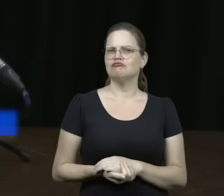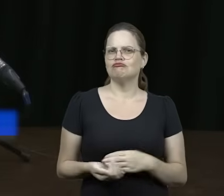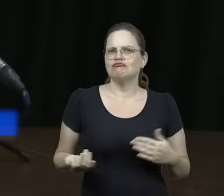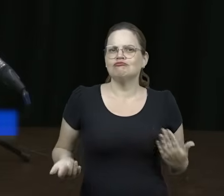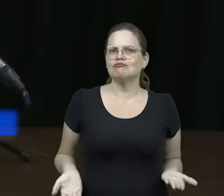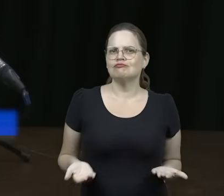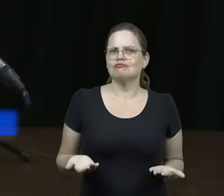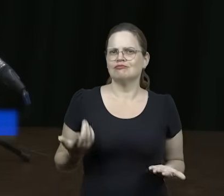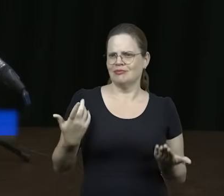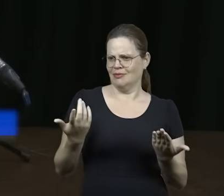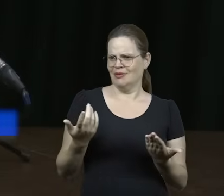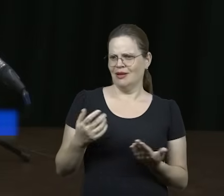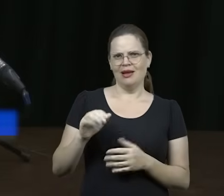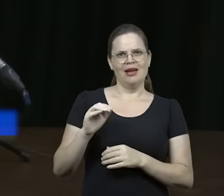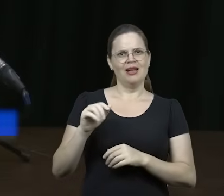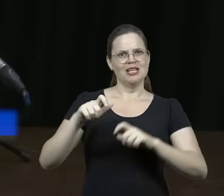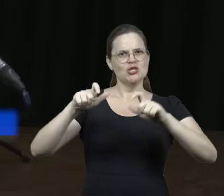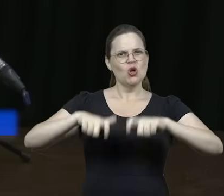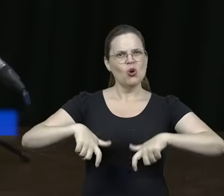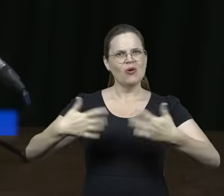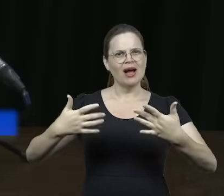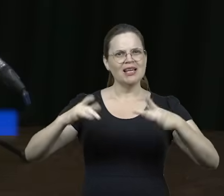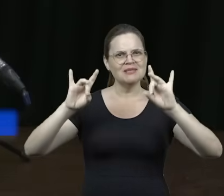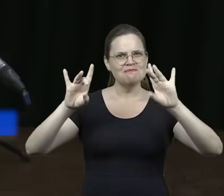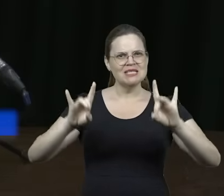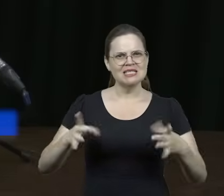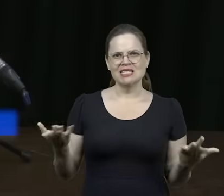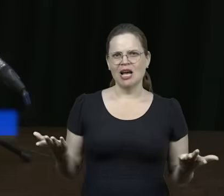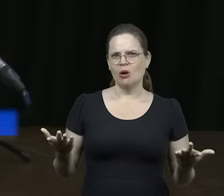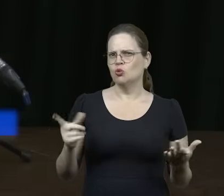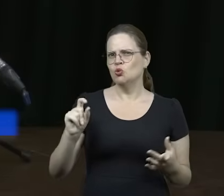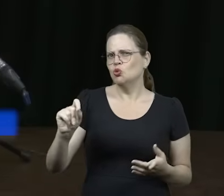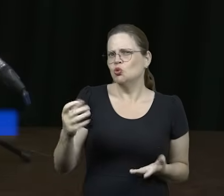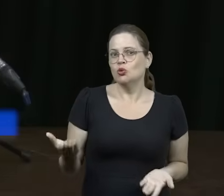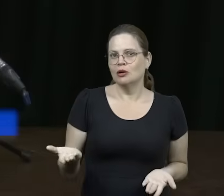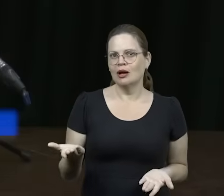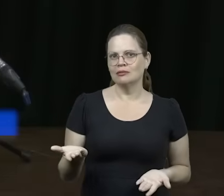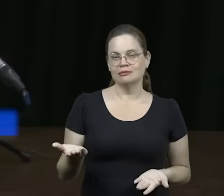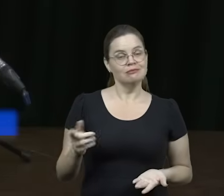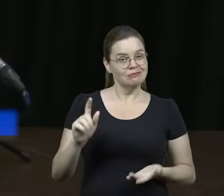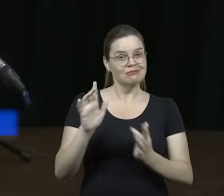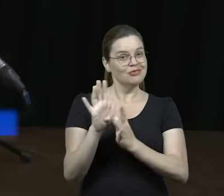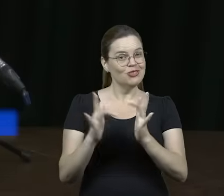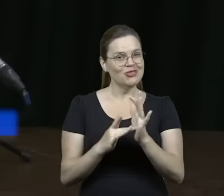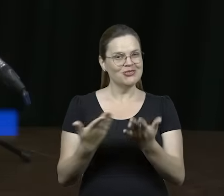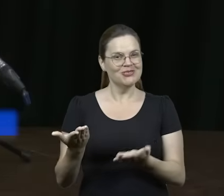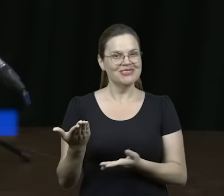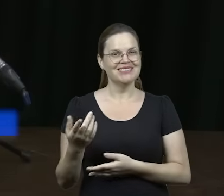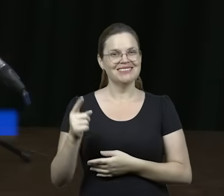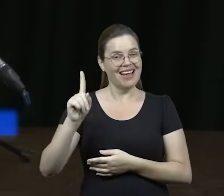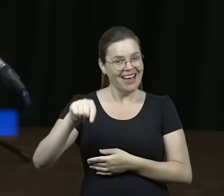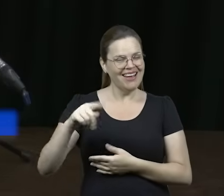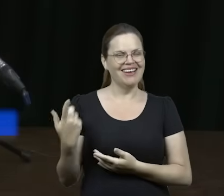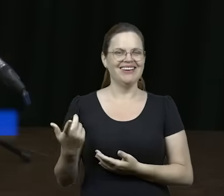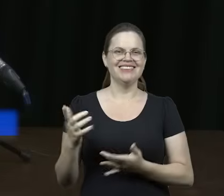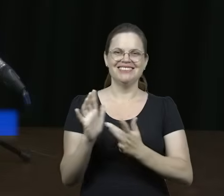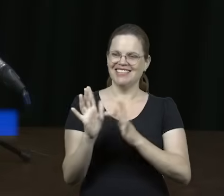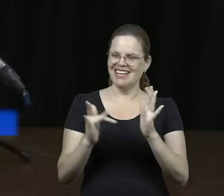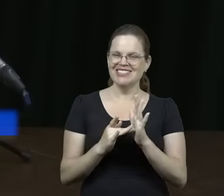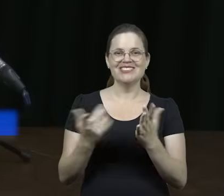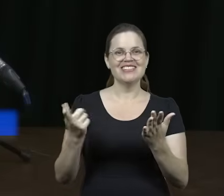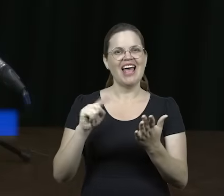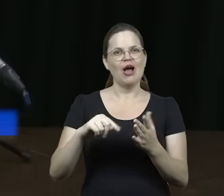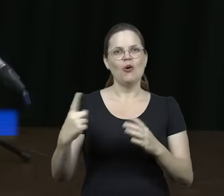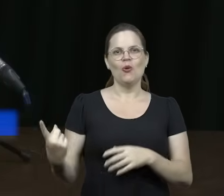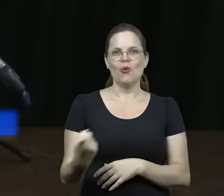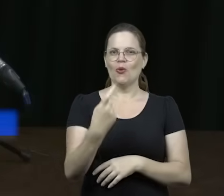o abrigo que Deus preparou para o homem? Glória a Deus. Jesus, né? Esse abrigo seguro ficava